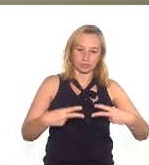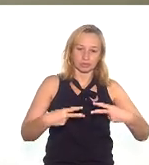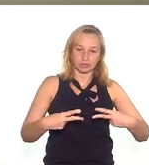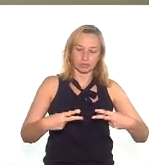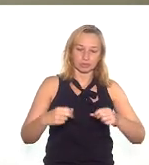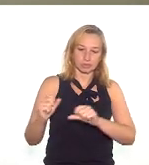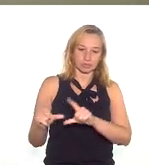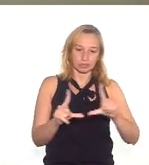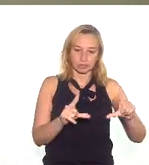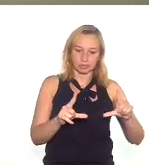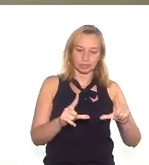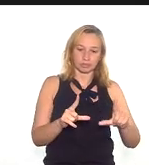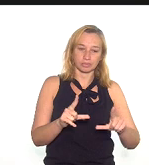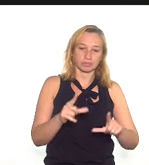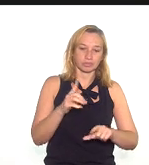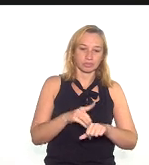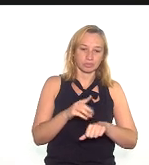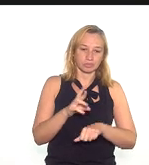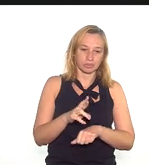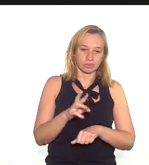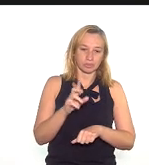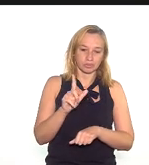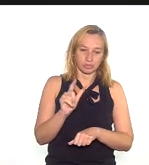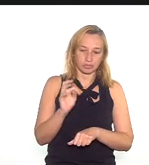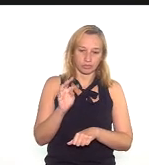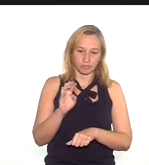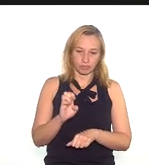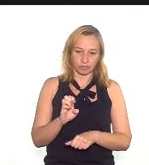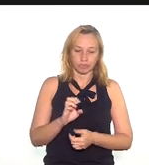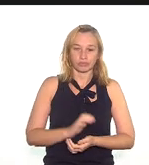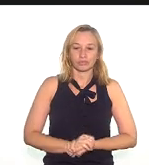apresentação para o doutor Alfredo Renault.